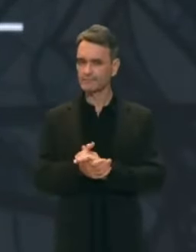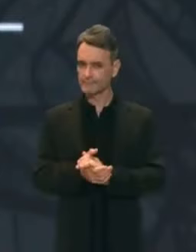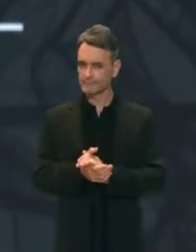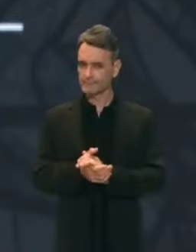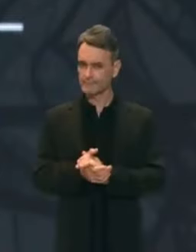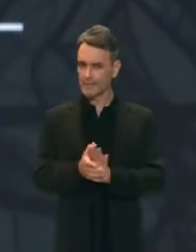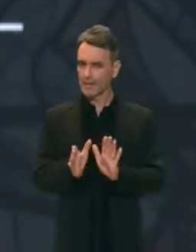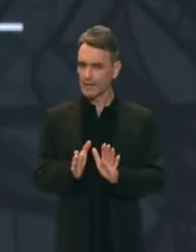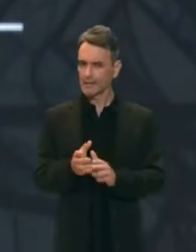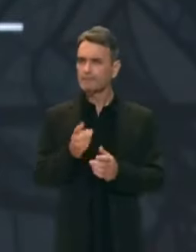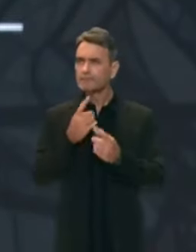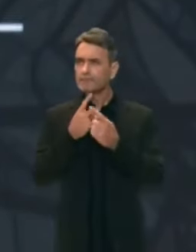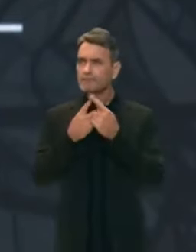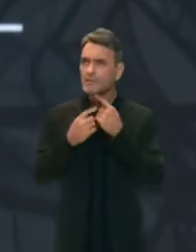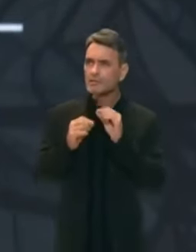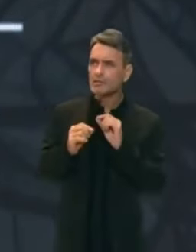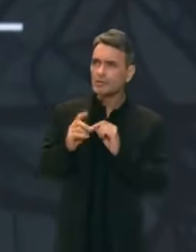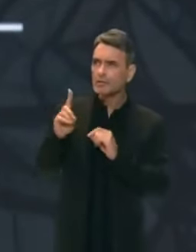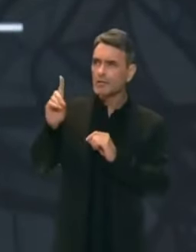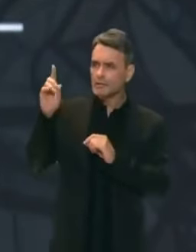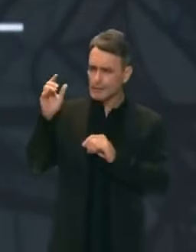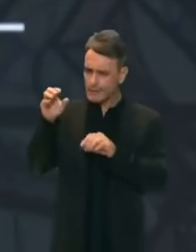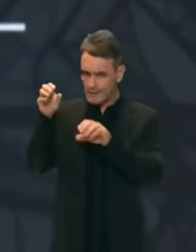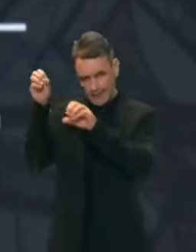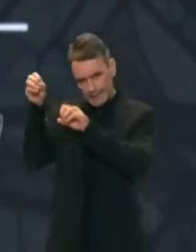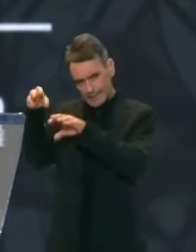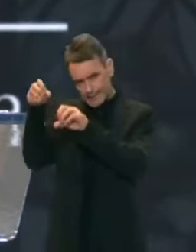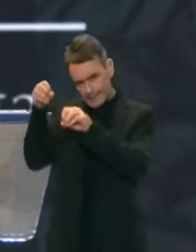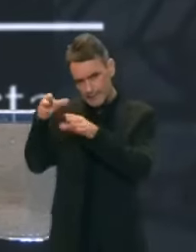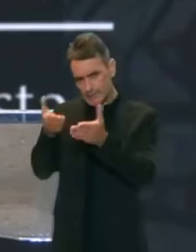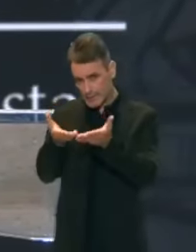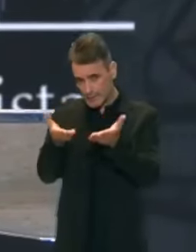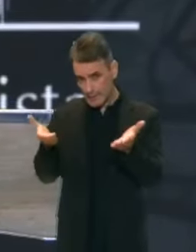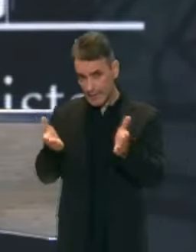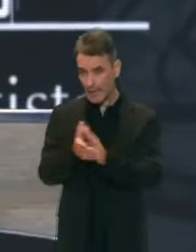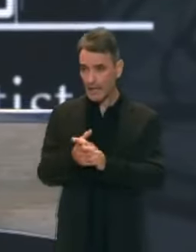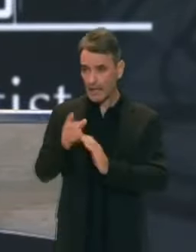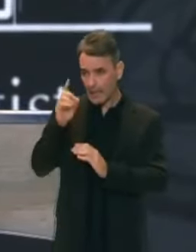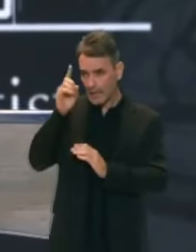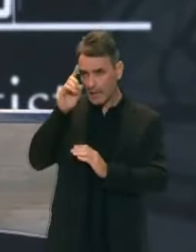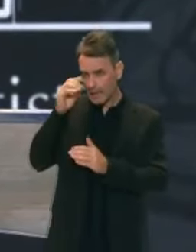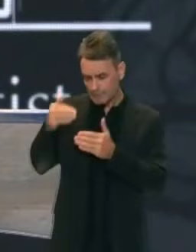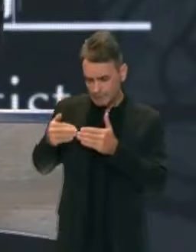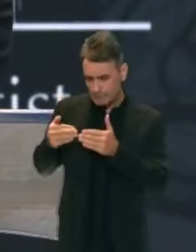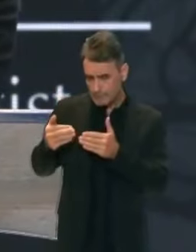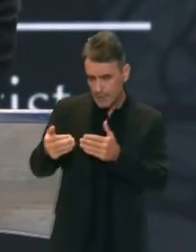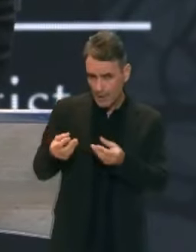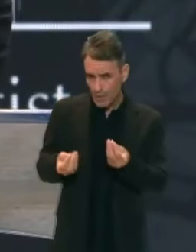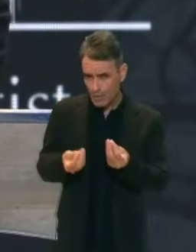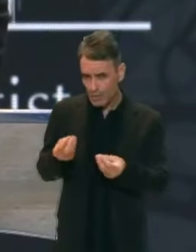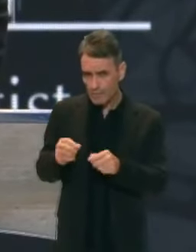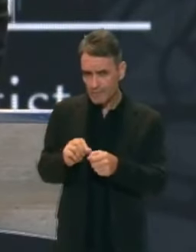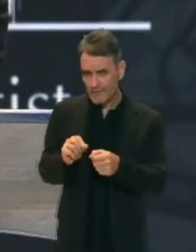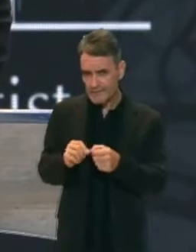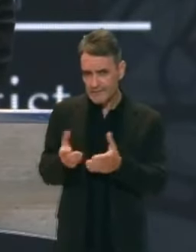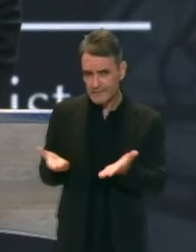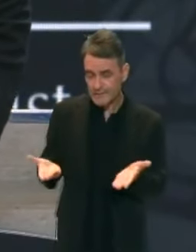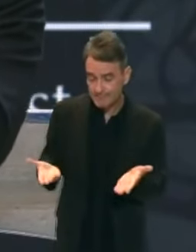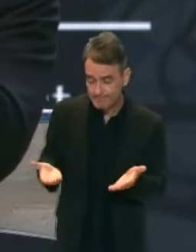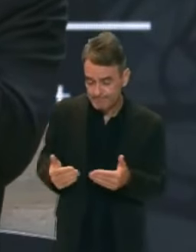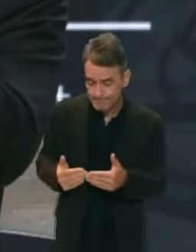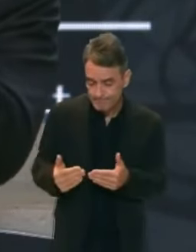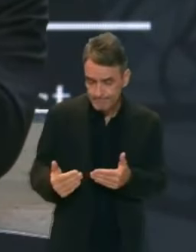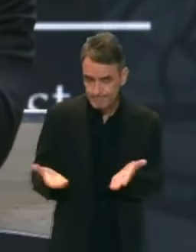deseja falar mais com você, te ajudar a lidar com os dia a dias da vida, mas você não